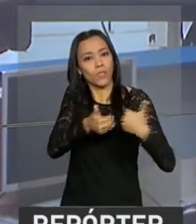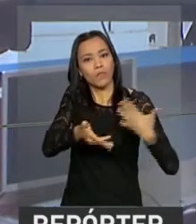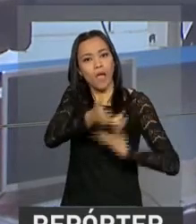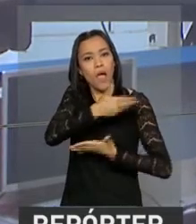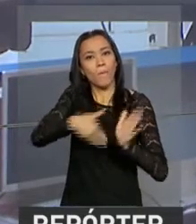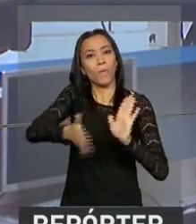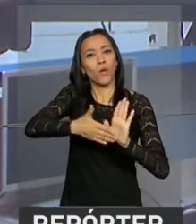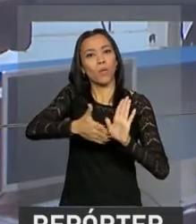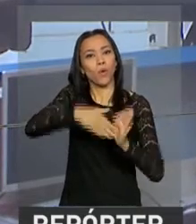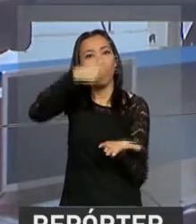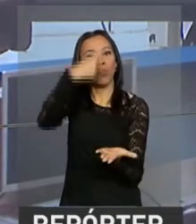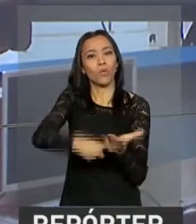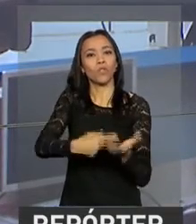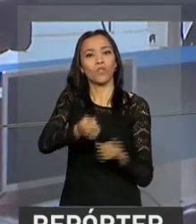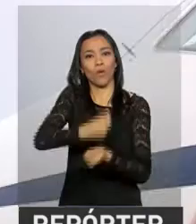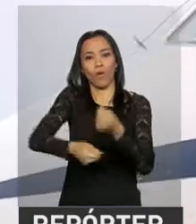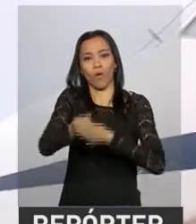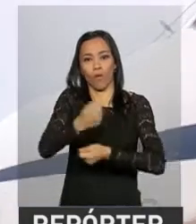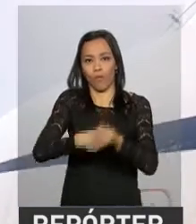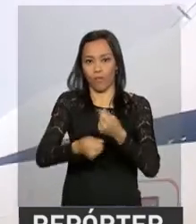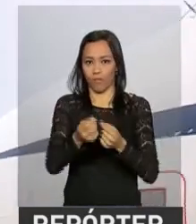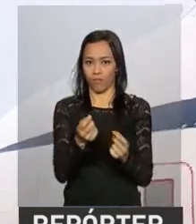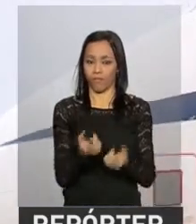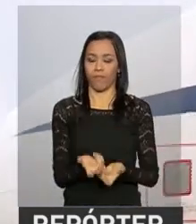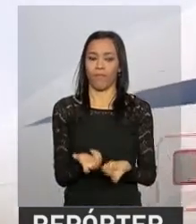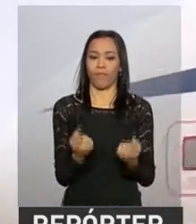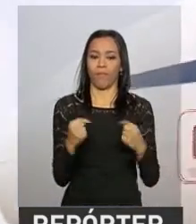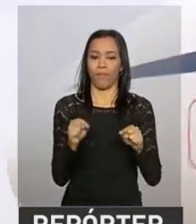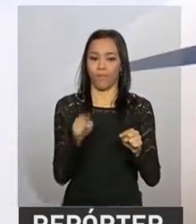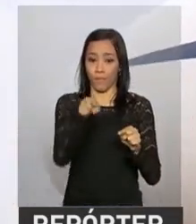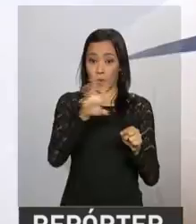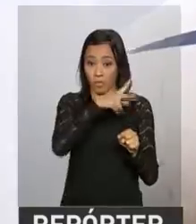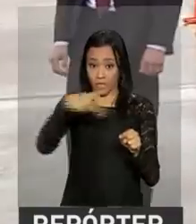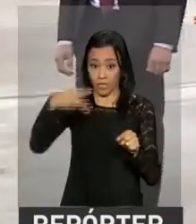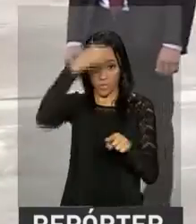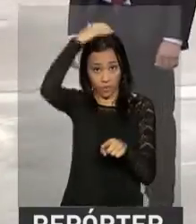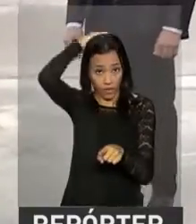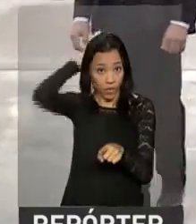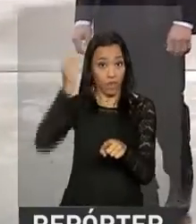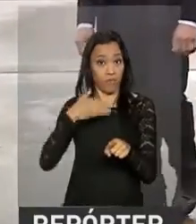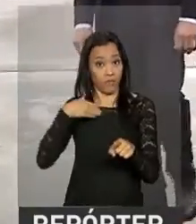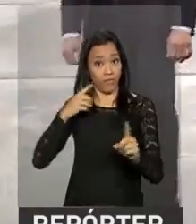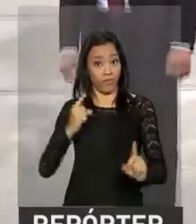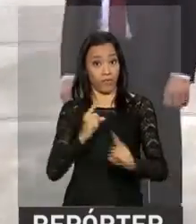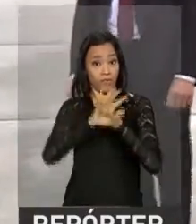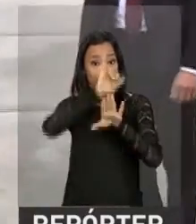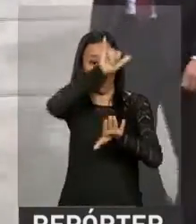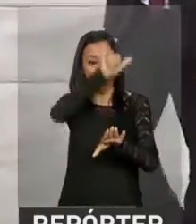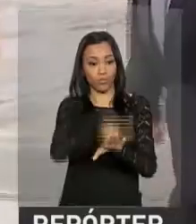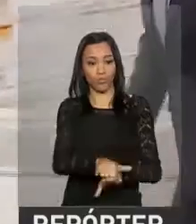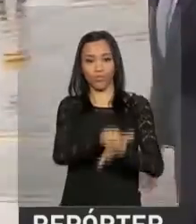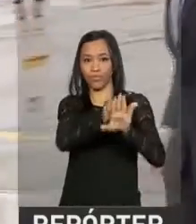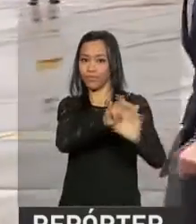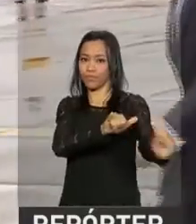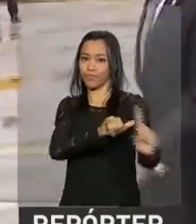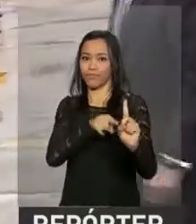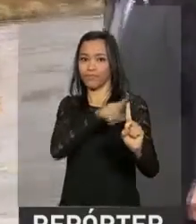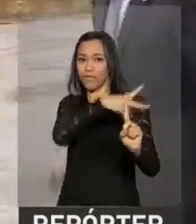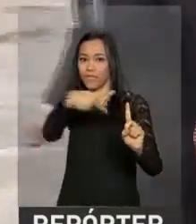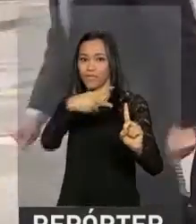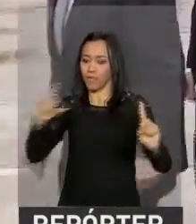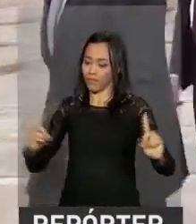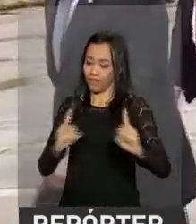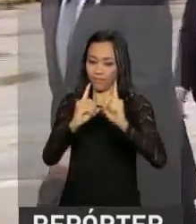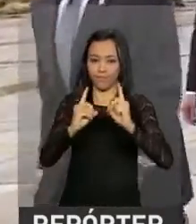propor acordos comerciais. O presidente Michel Temer foi recebido no aeroporto de Assunção pelo chanceler paraguaio